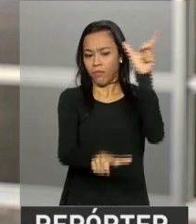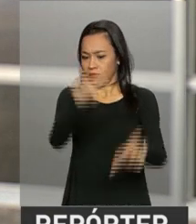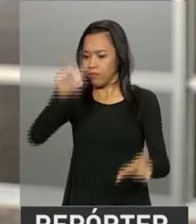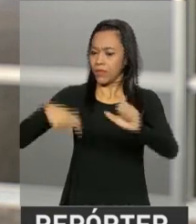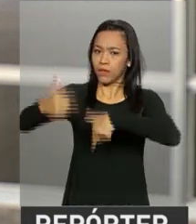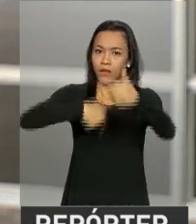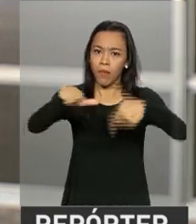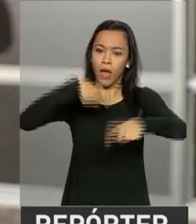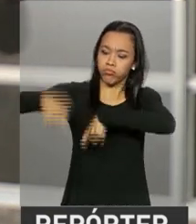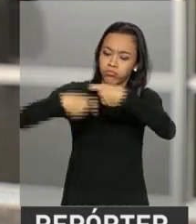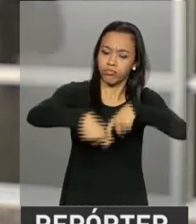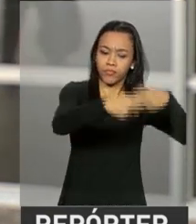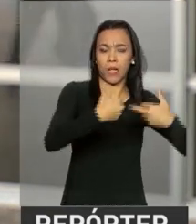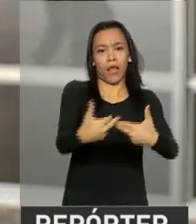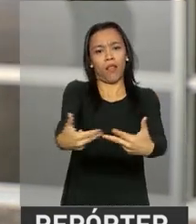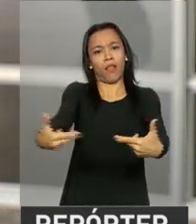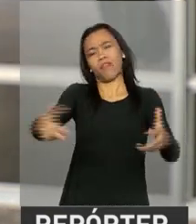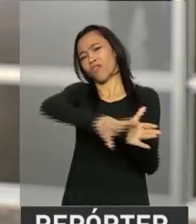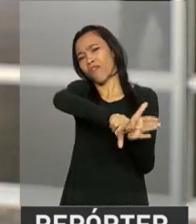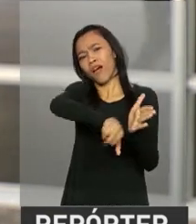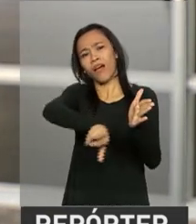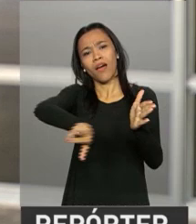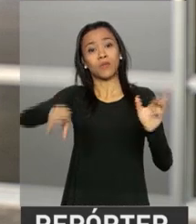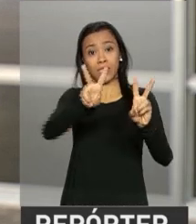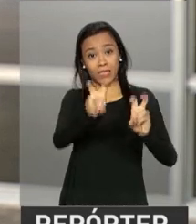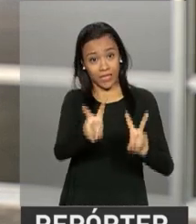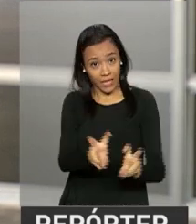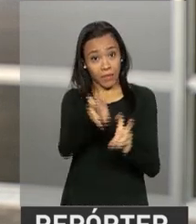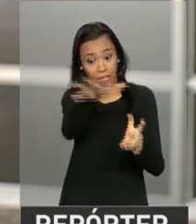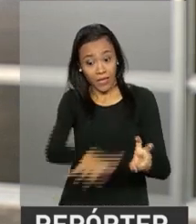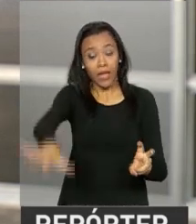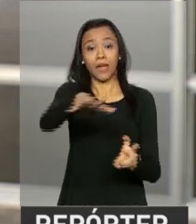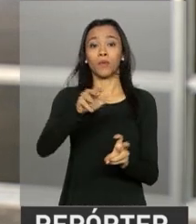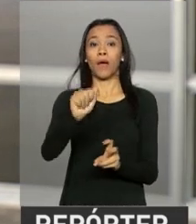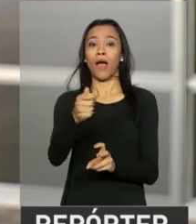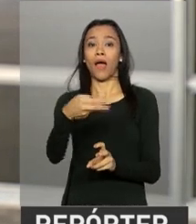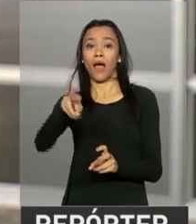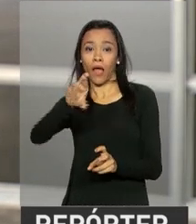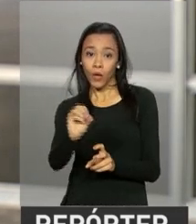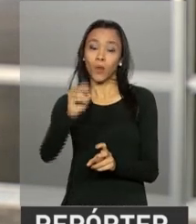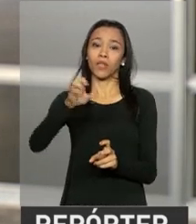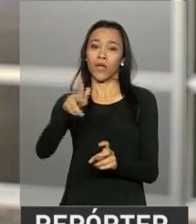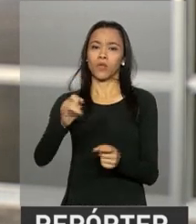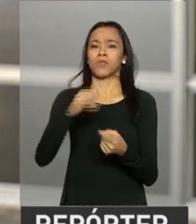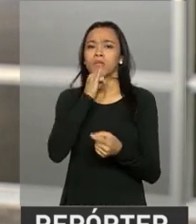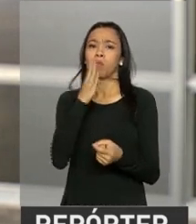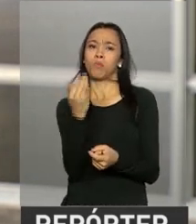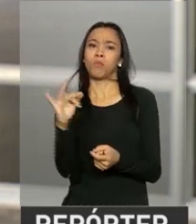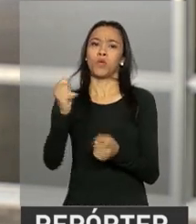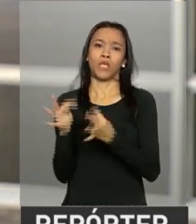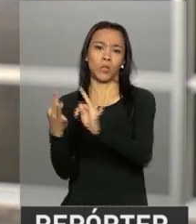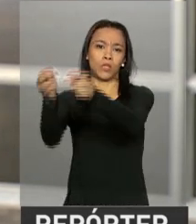produtores, fornecedores de insumo vão debater outros temas relacionados ao agronegócio, como, por exemplo, biotecnologia, segurança